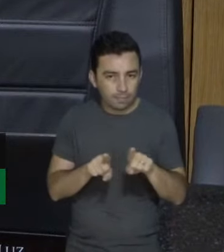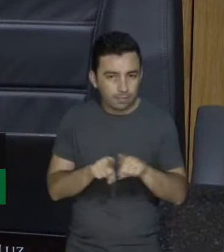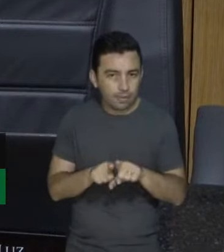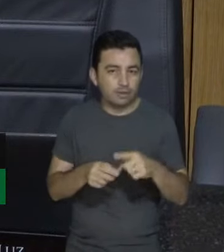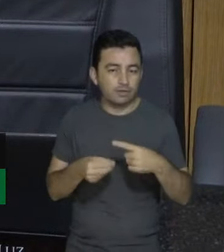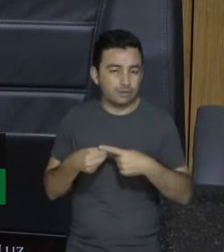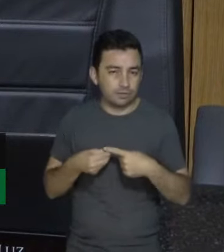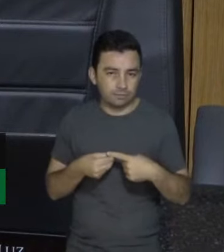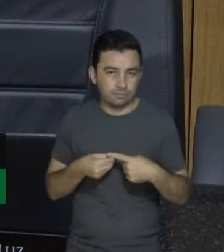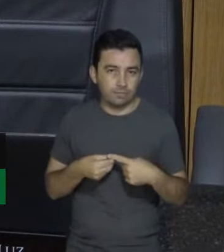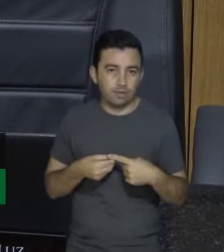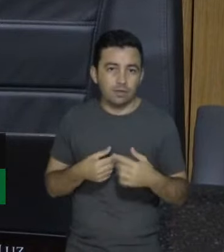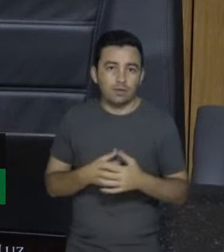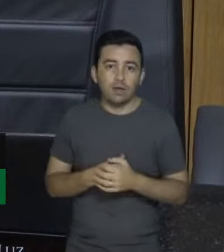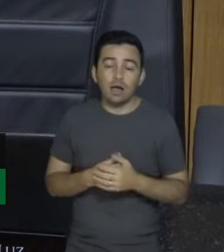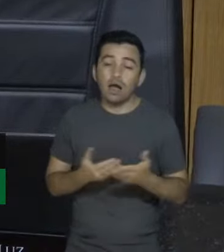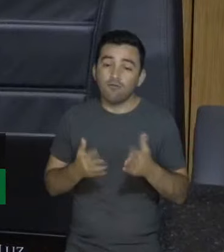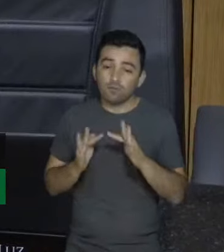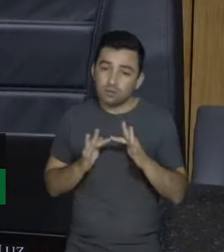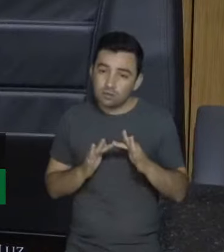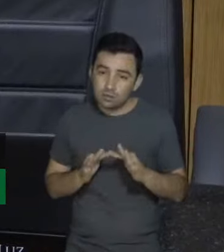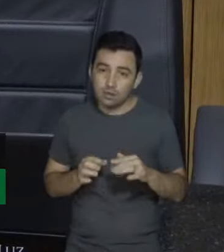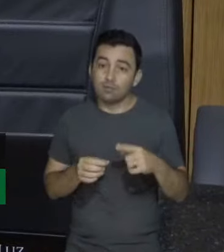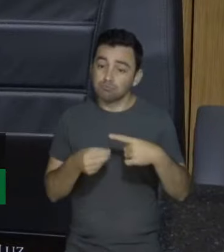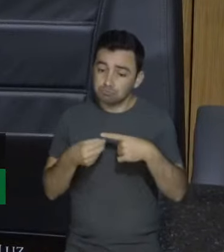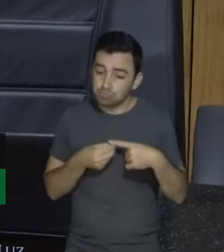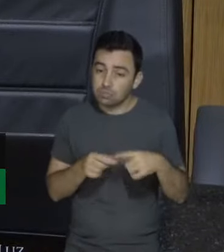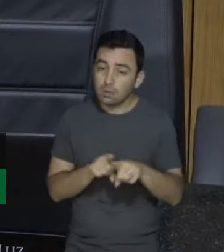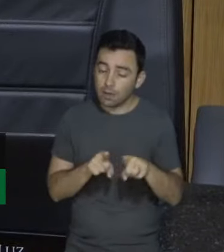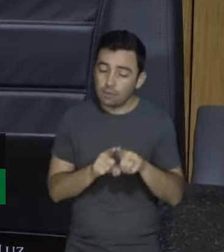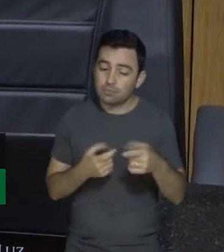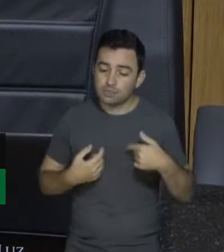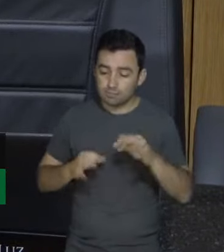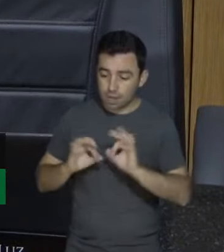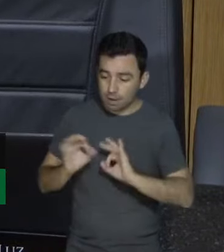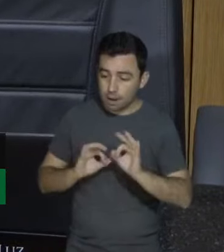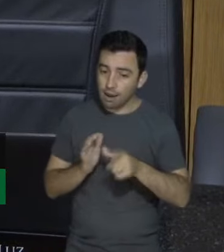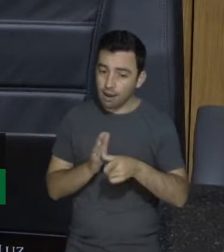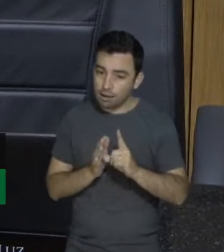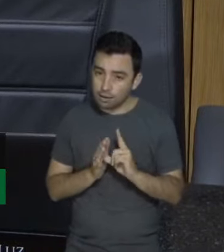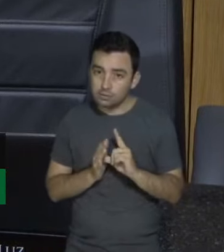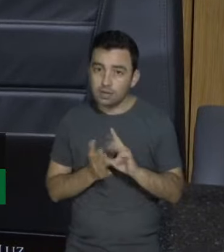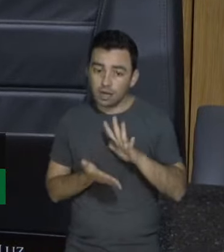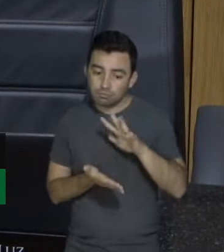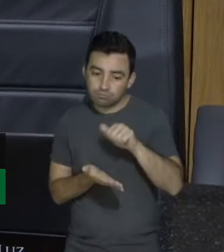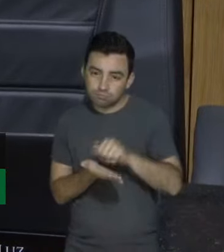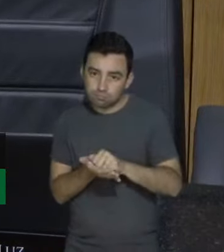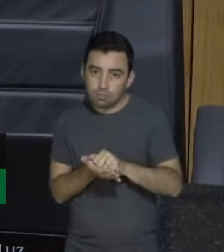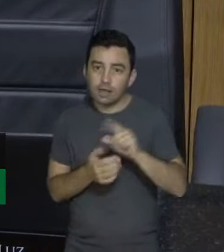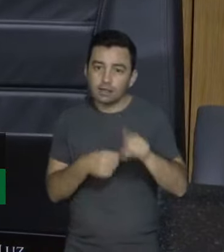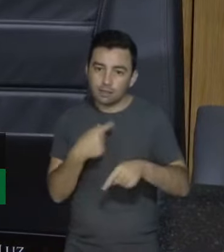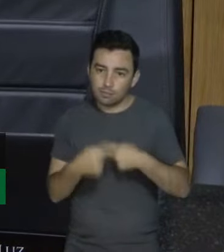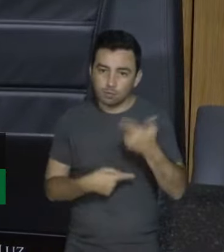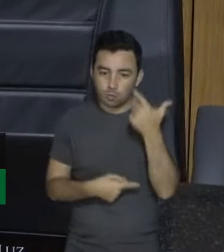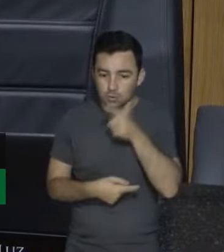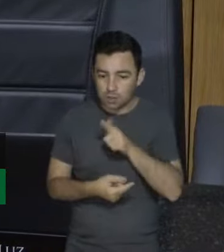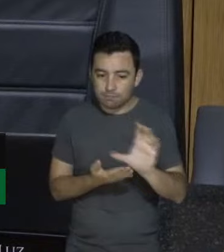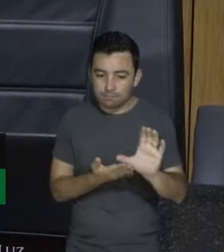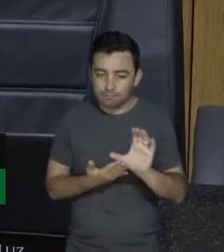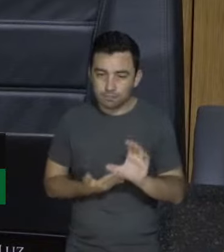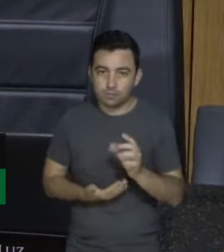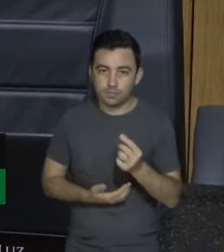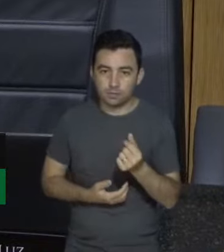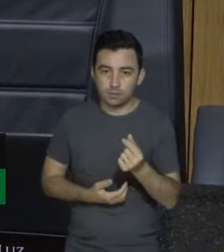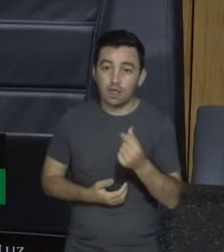a Fundação Catarinense cultura bem como os municípios estejam preparados para aderir a esse programa e conseguir captar esse recurso quero